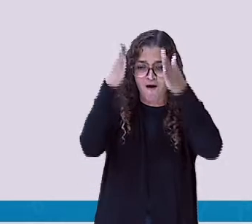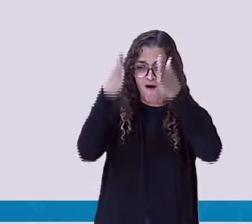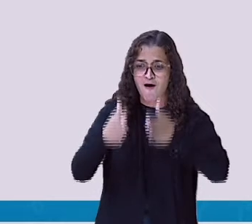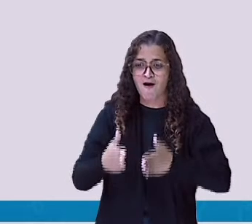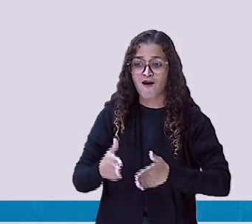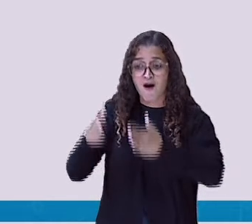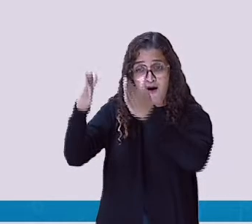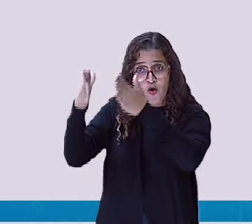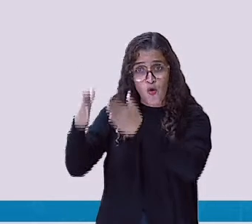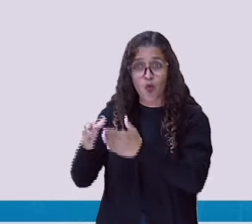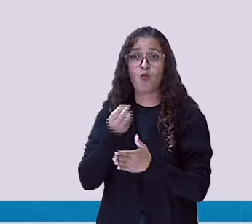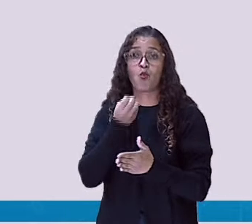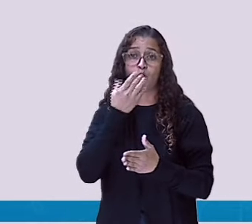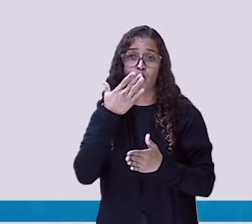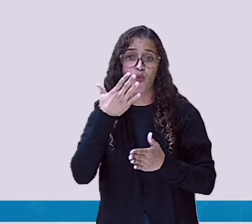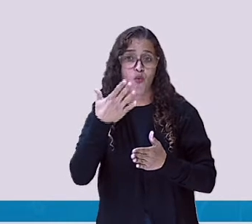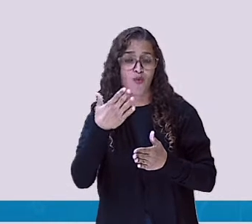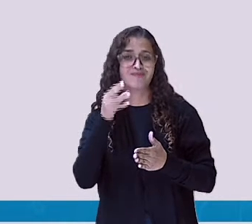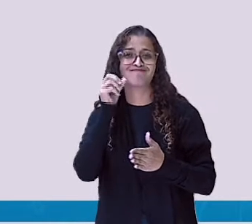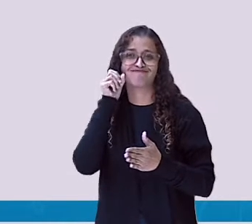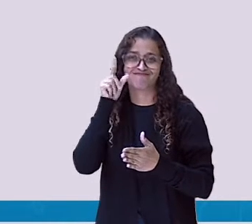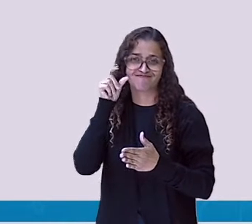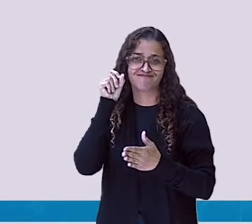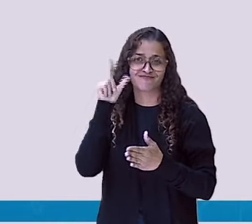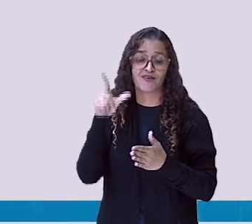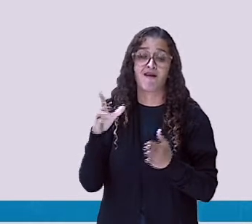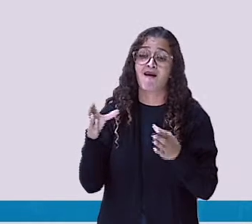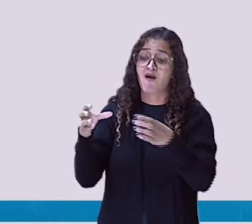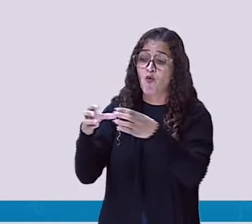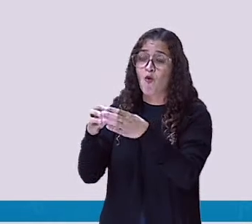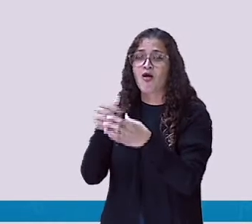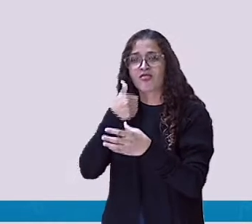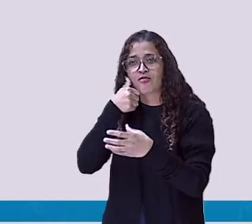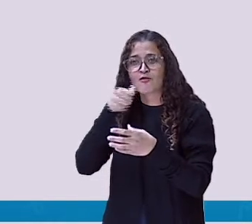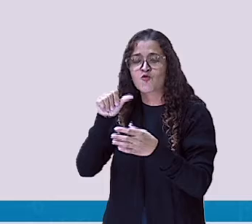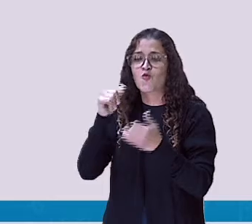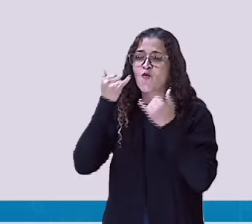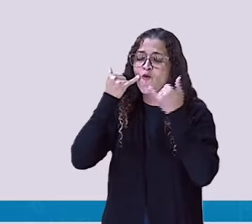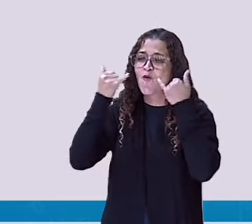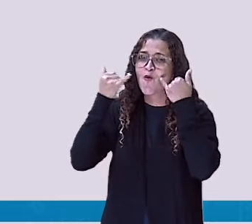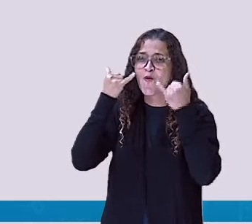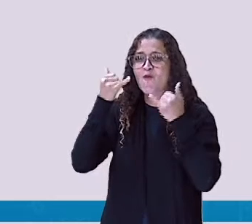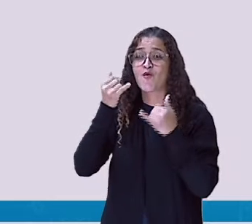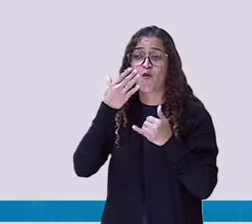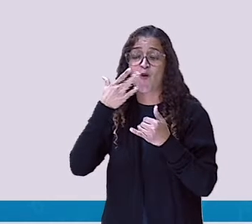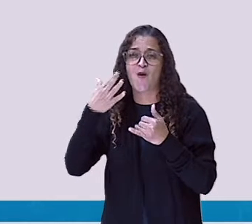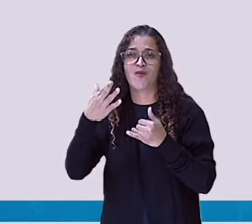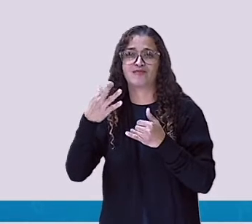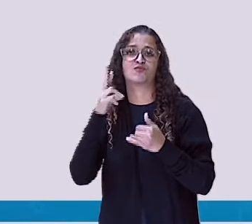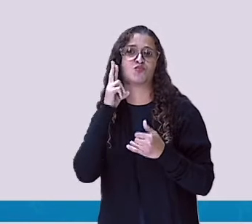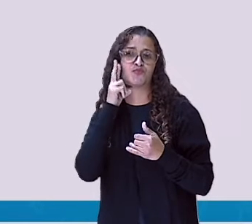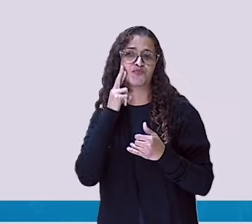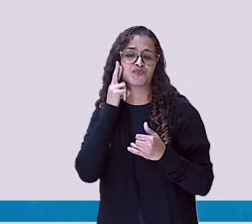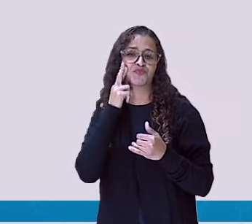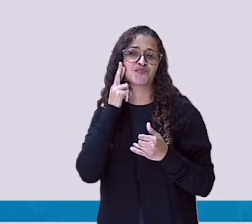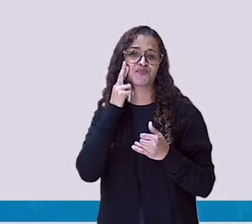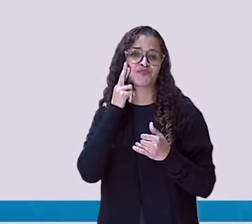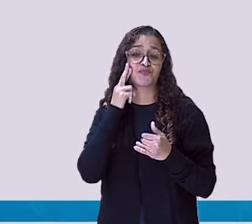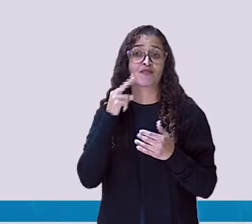azuis e as informações das meninas em colunas rosa. Coloquei aqui, ó,